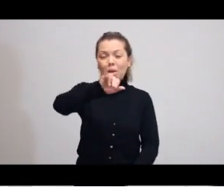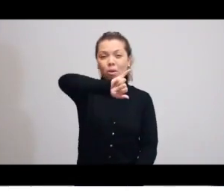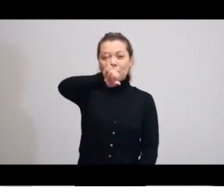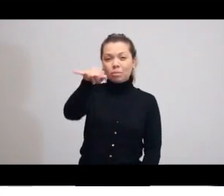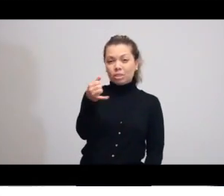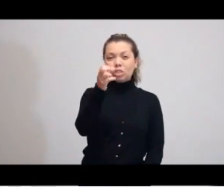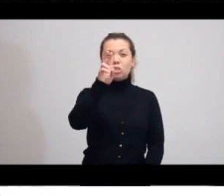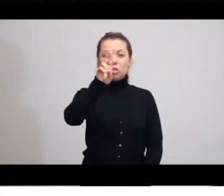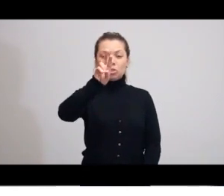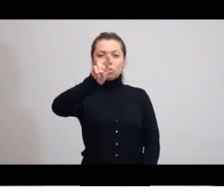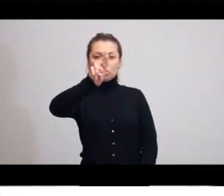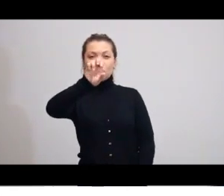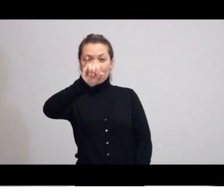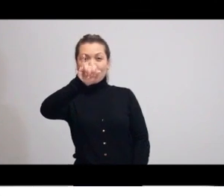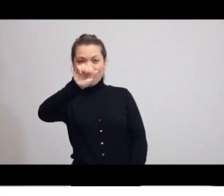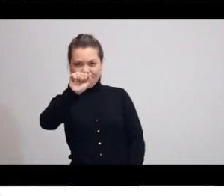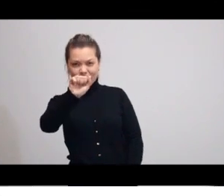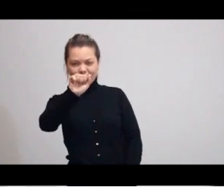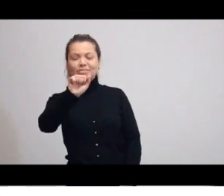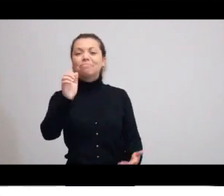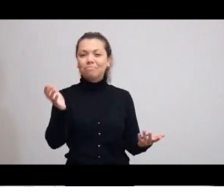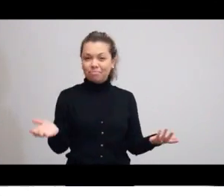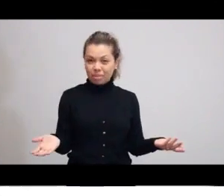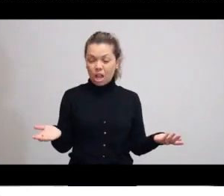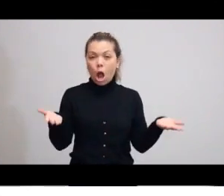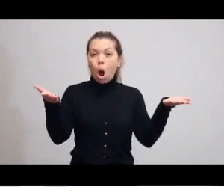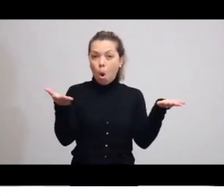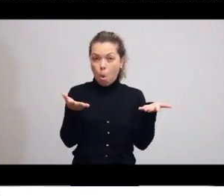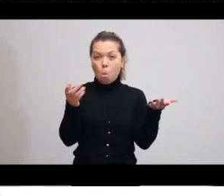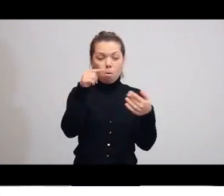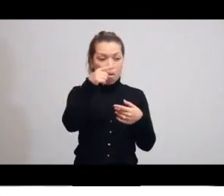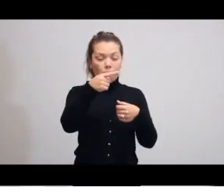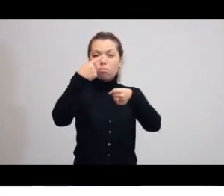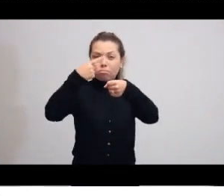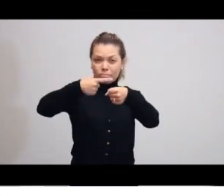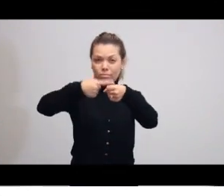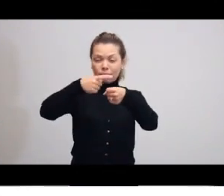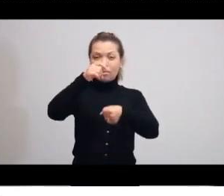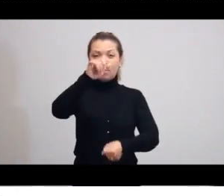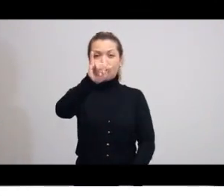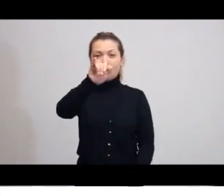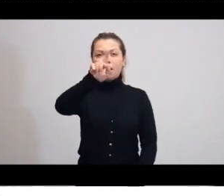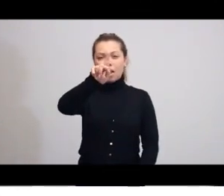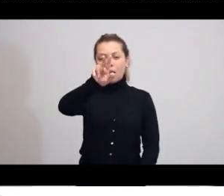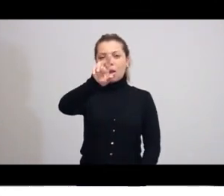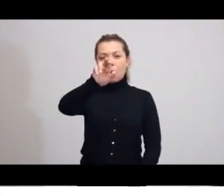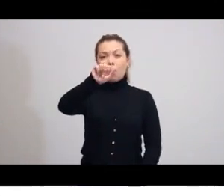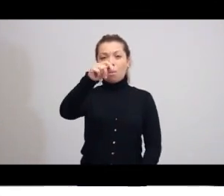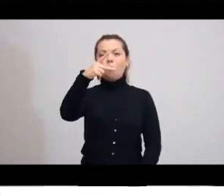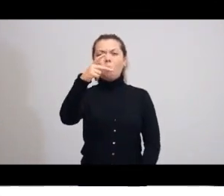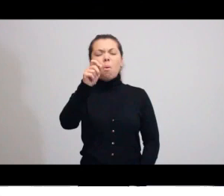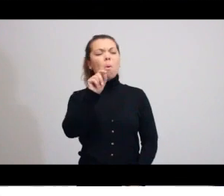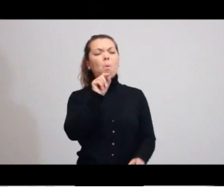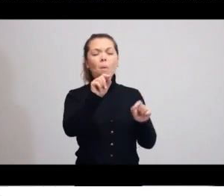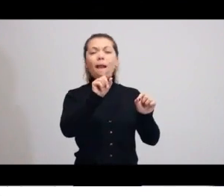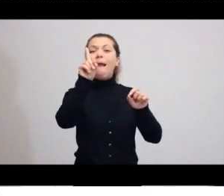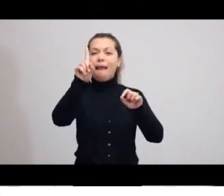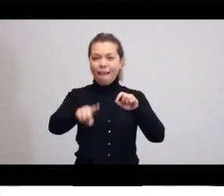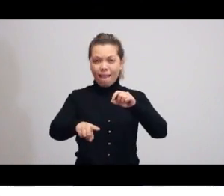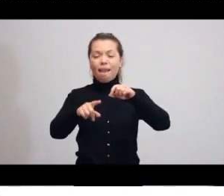sempre assim. Embora desconhecida para muitos brasileiros, há indícios de que tenha sido um dos primeiros lugares percorridos